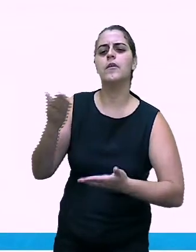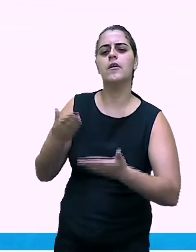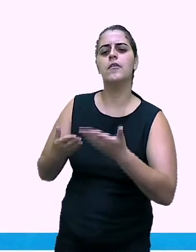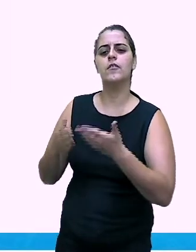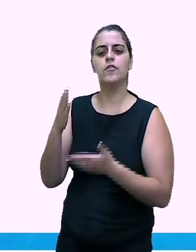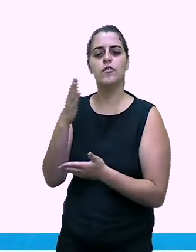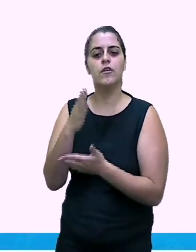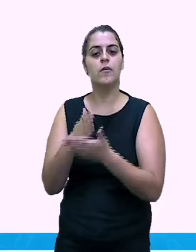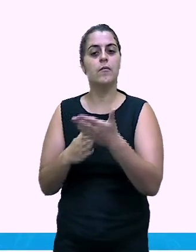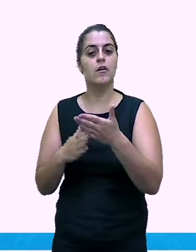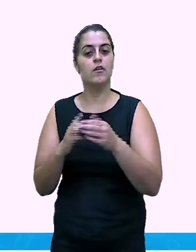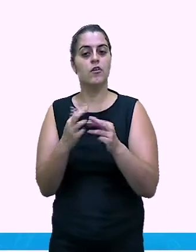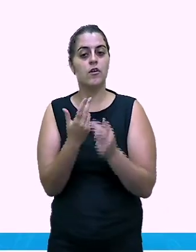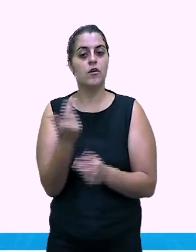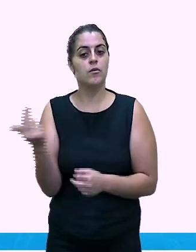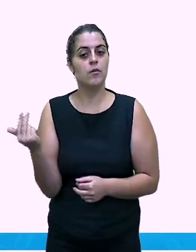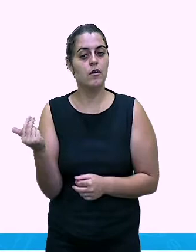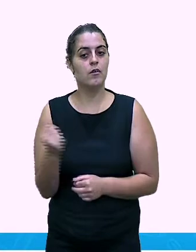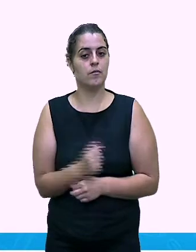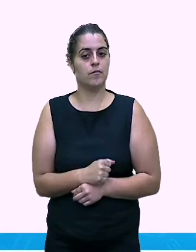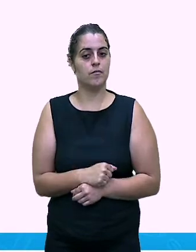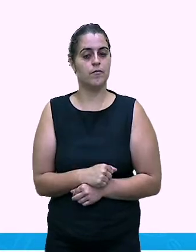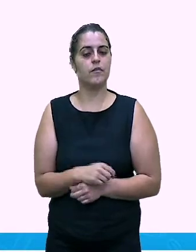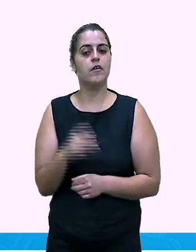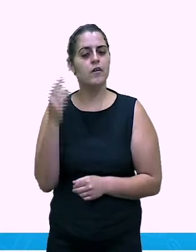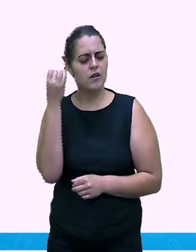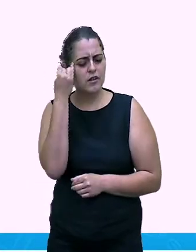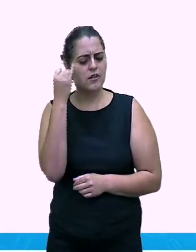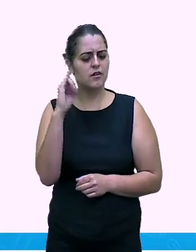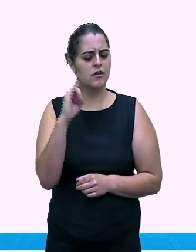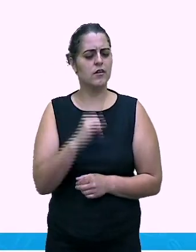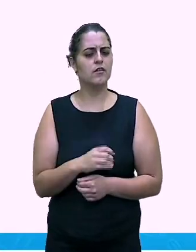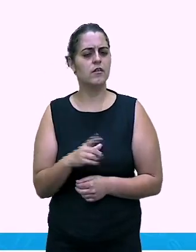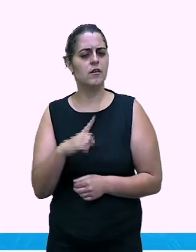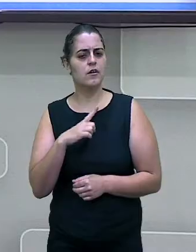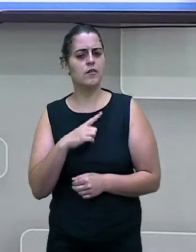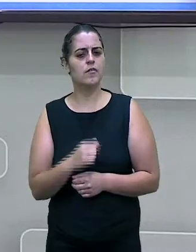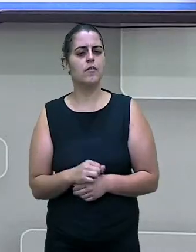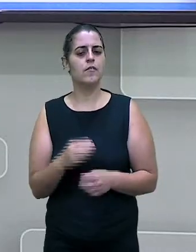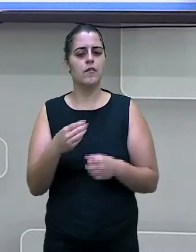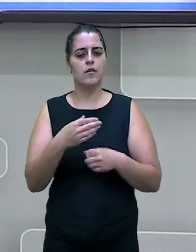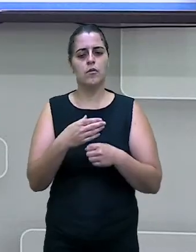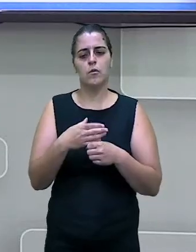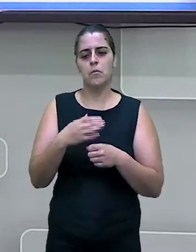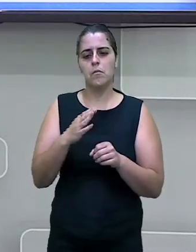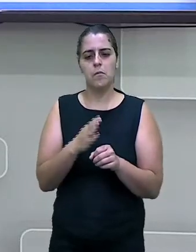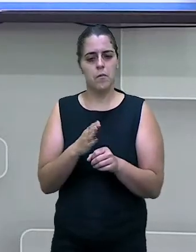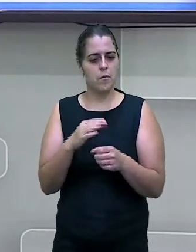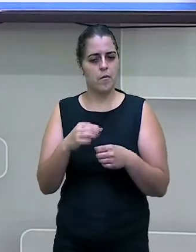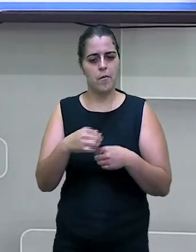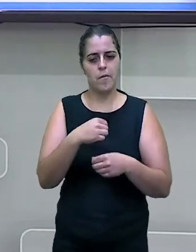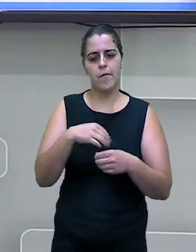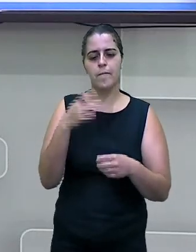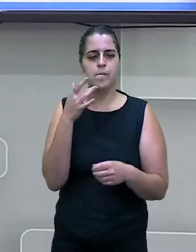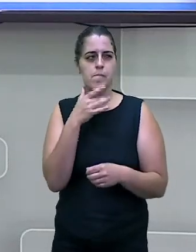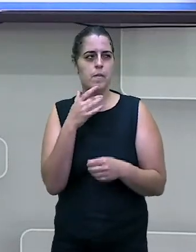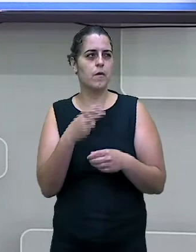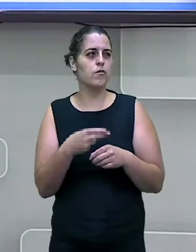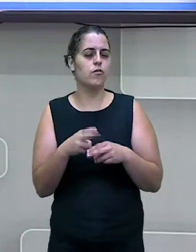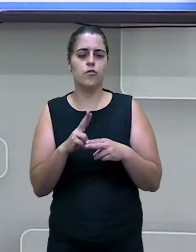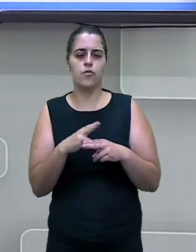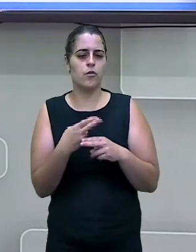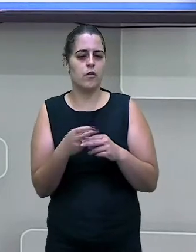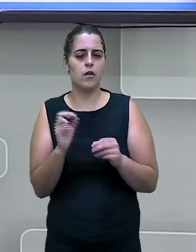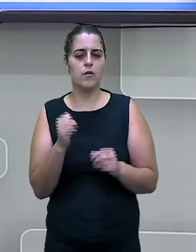em partes iguais. Então a ideia que você tem que ter é, se você fez um bolo, dividiu ele exatamente, aí vamos, por